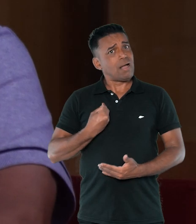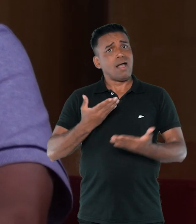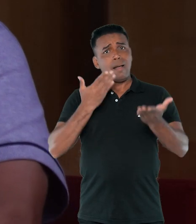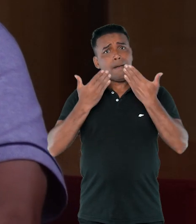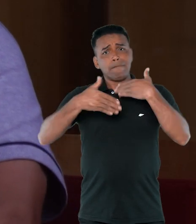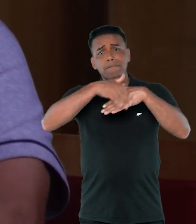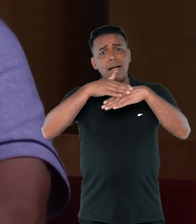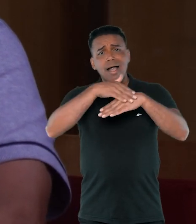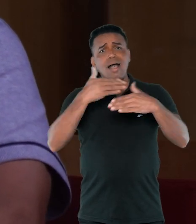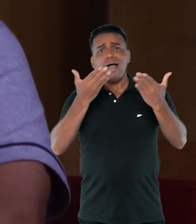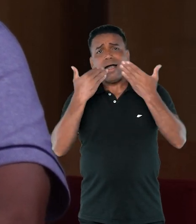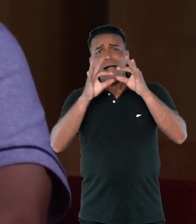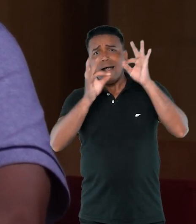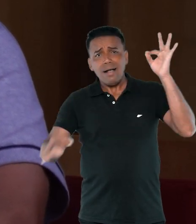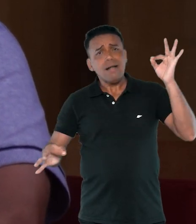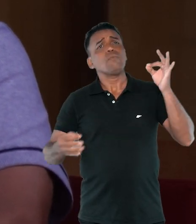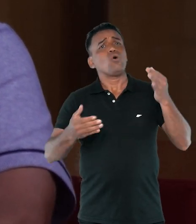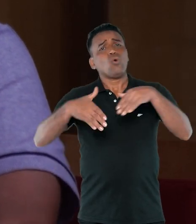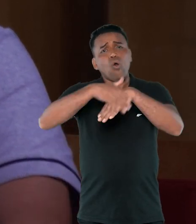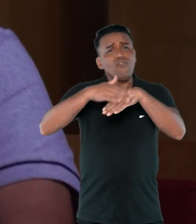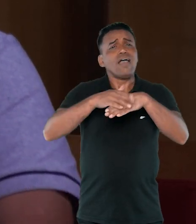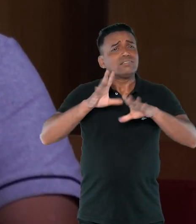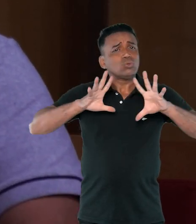Eu queria que você dividisse,